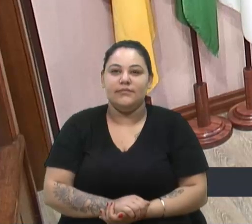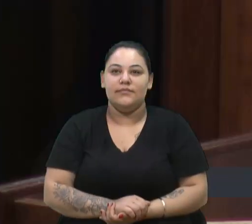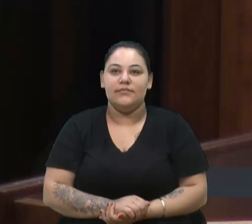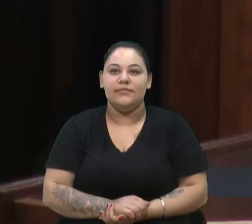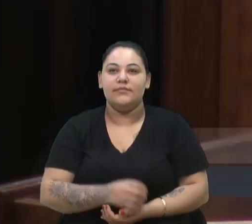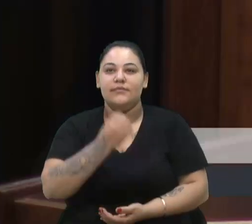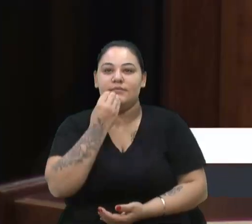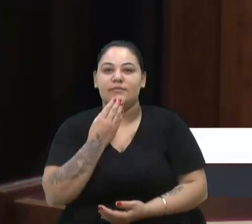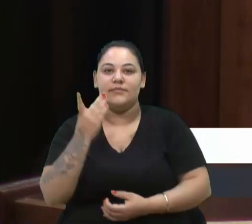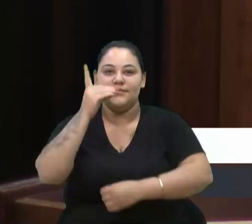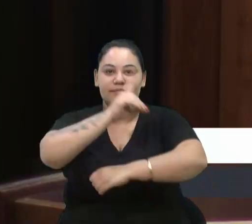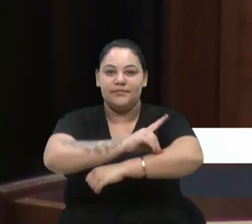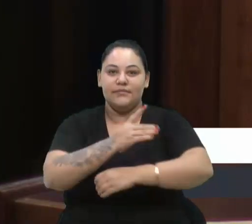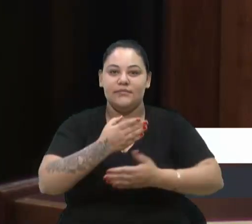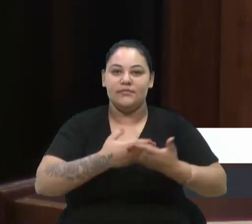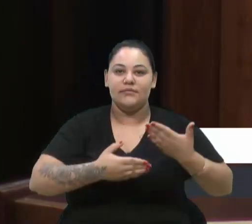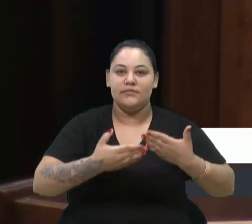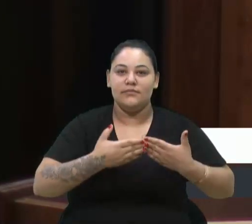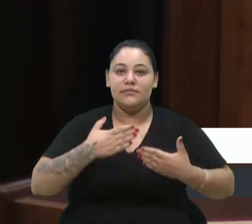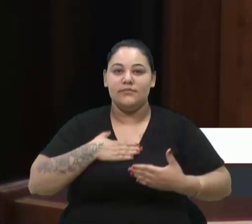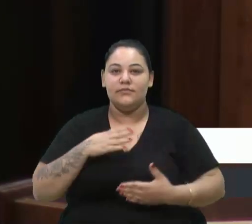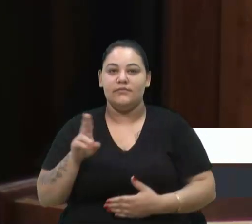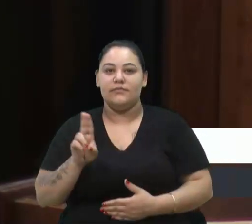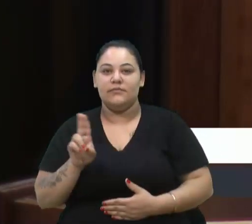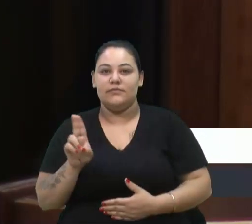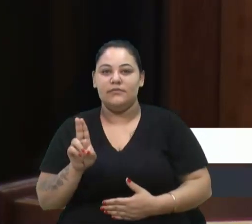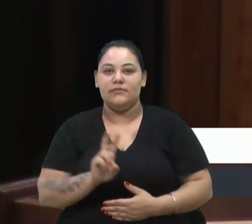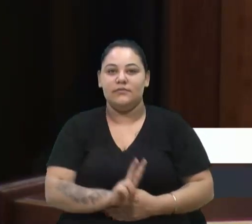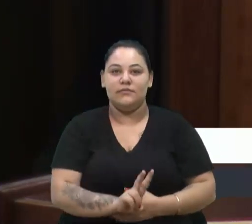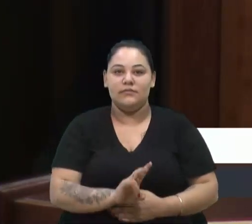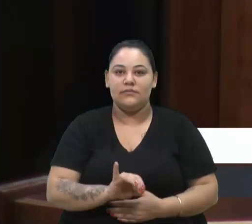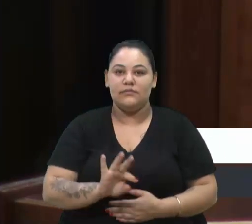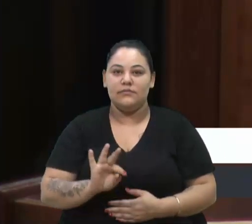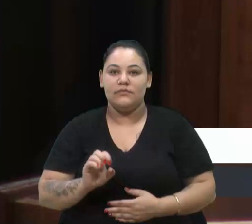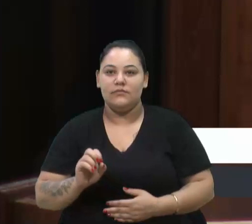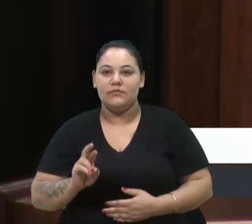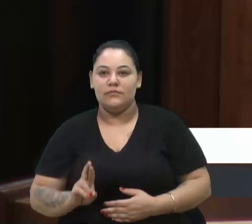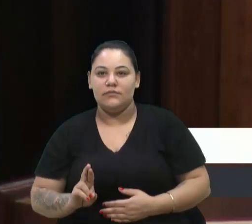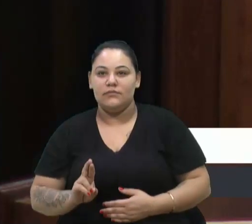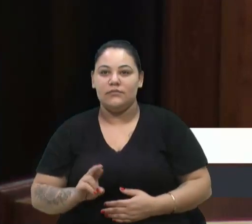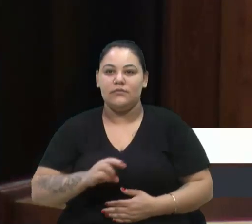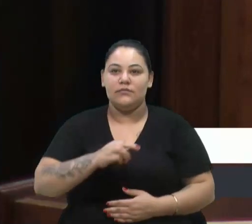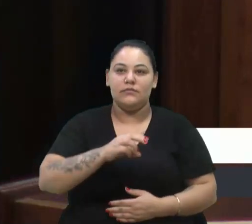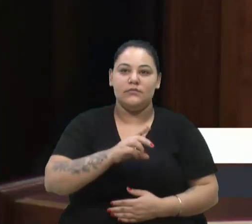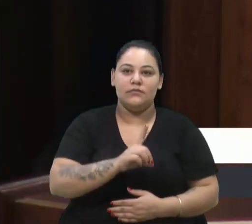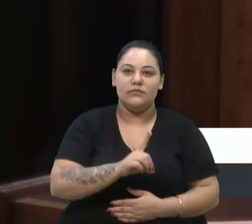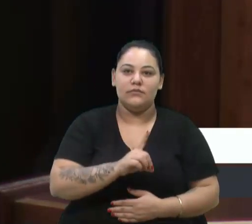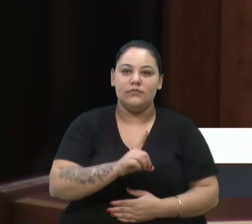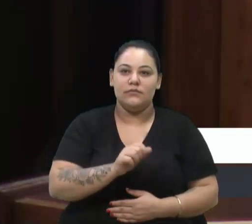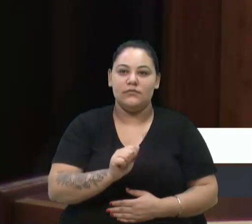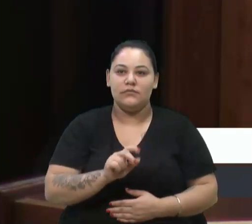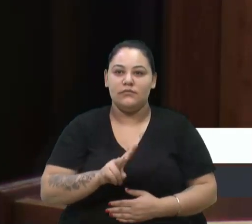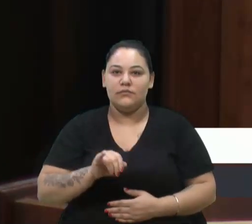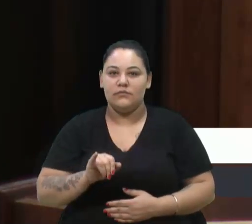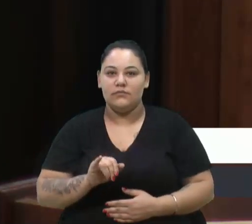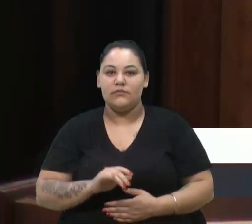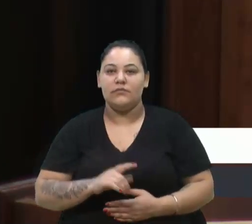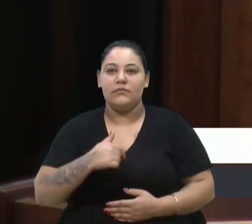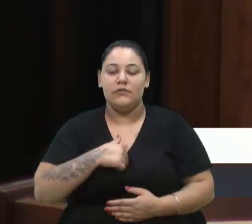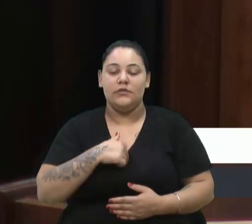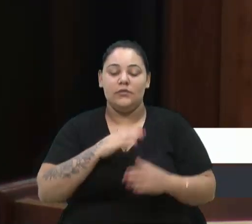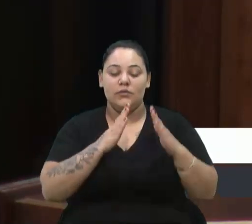Bom dia a todos Eu me chamo Victor mother ex e resido em Caravaggio da terceira Légua no interior de Caxias